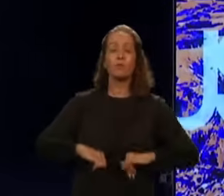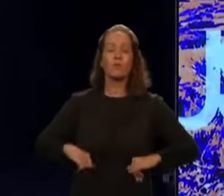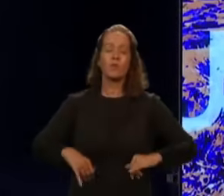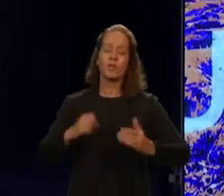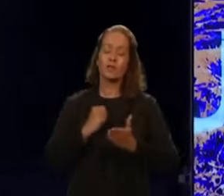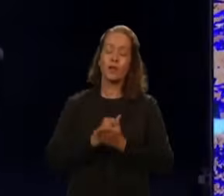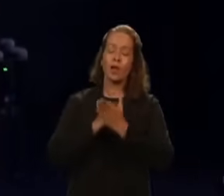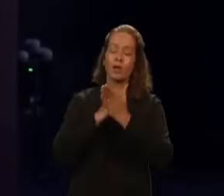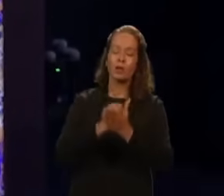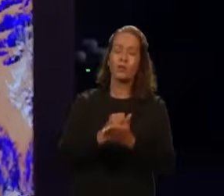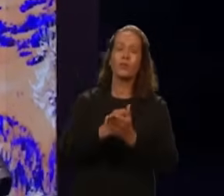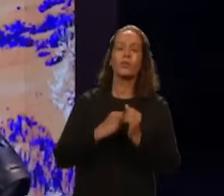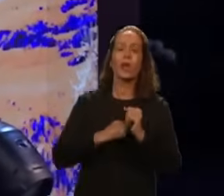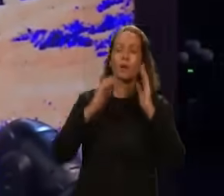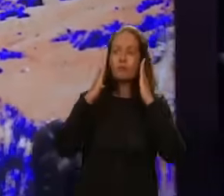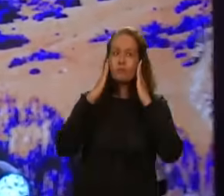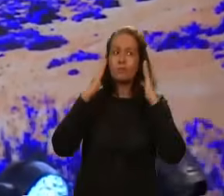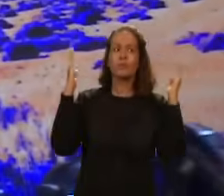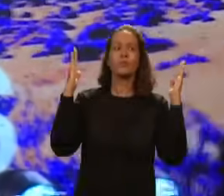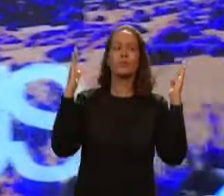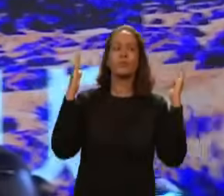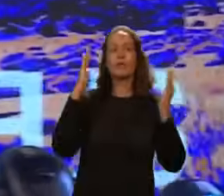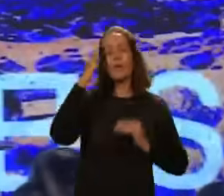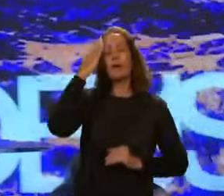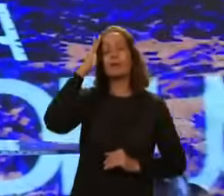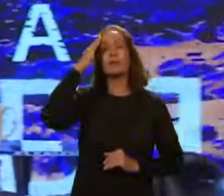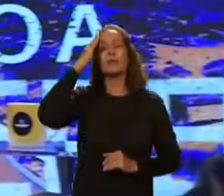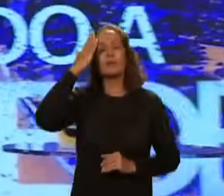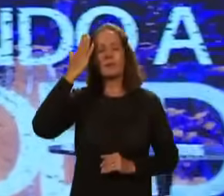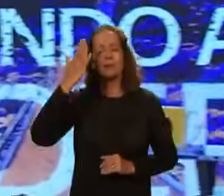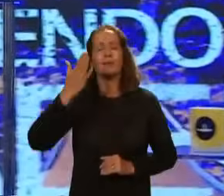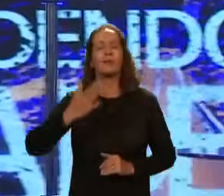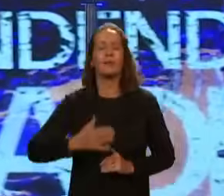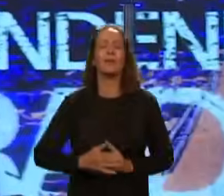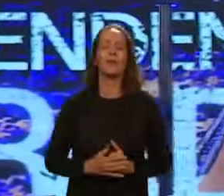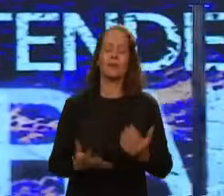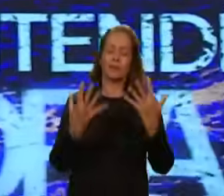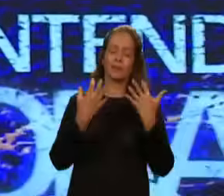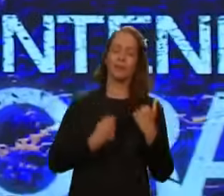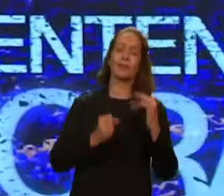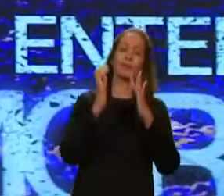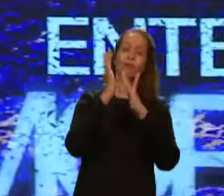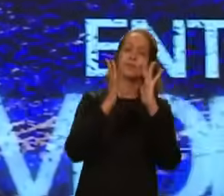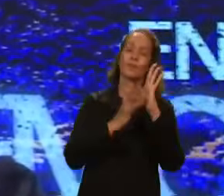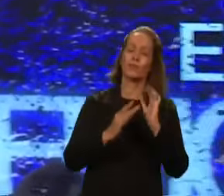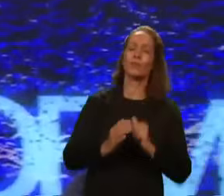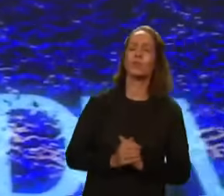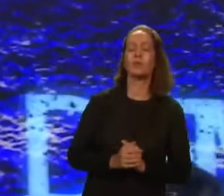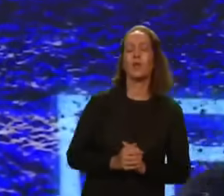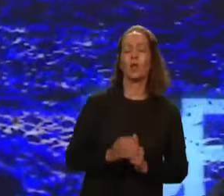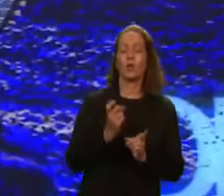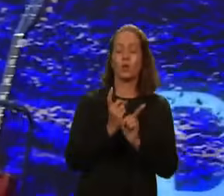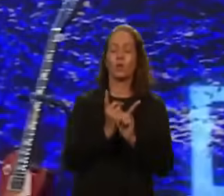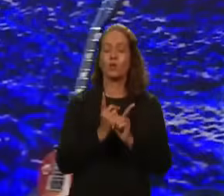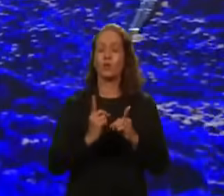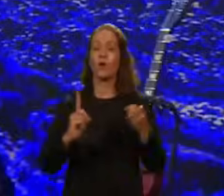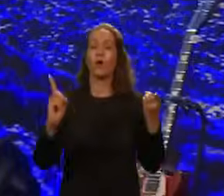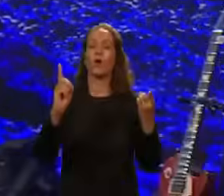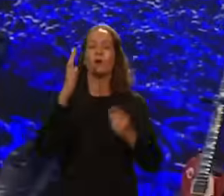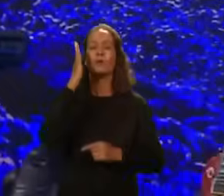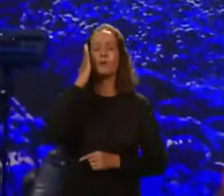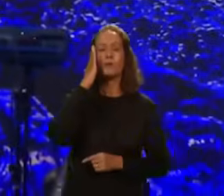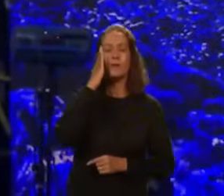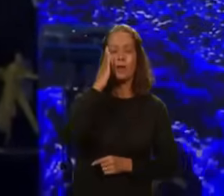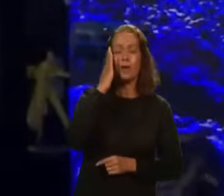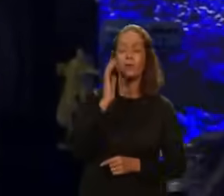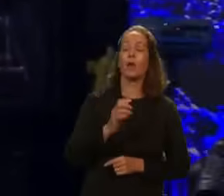câncer, escuta o assalto, escuta a depressão, escuta o divórcio, escuta o governo corrupto, escuta a morte do seu